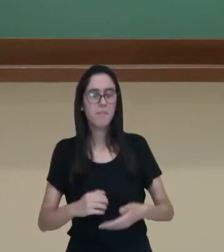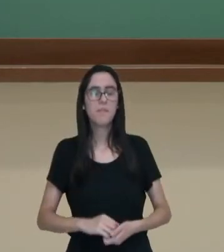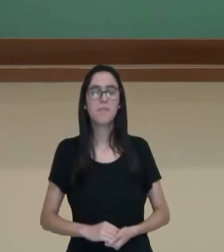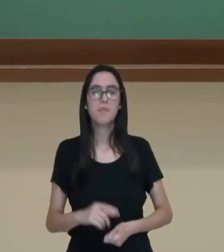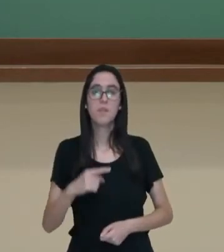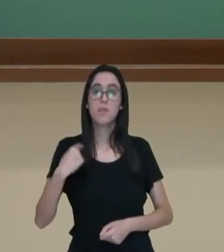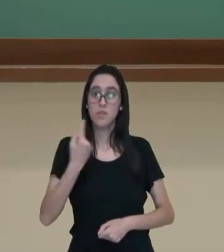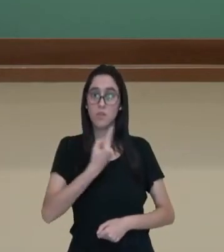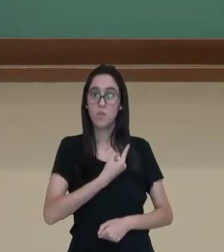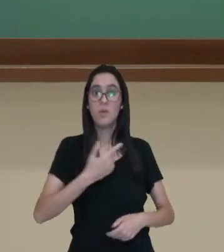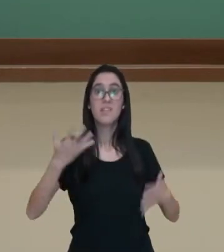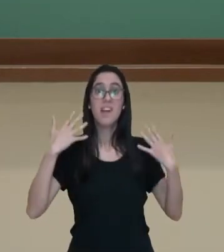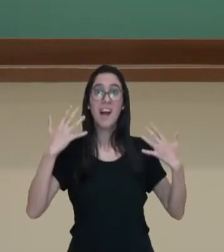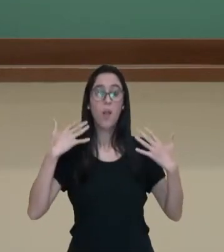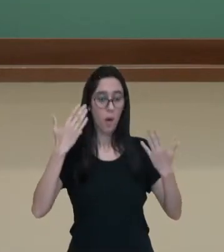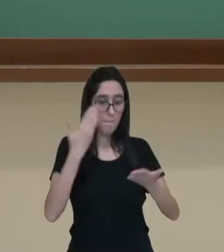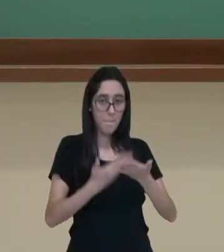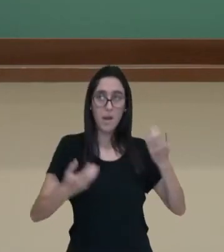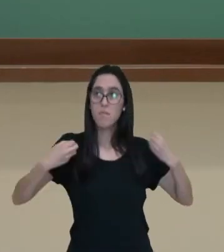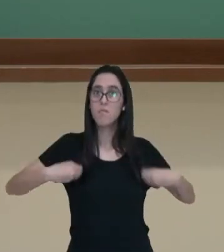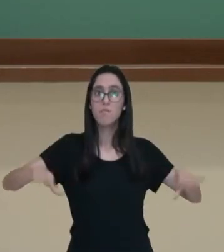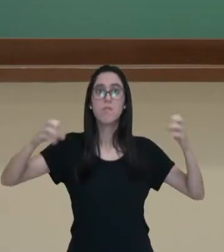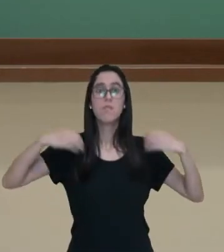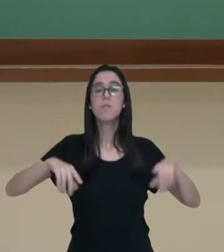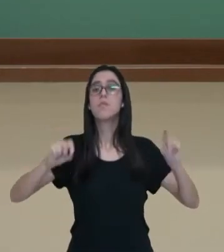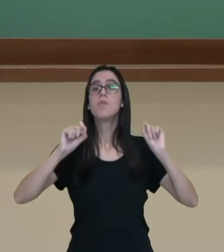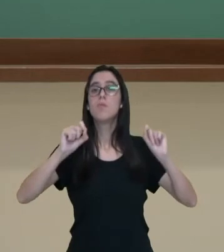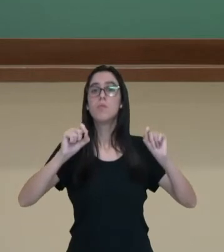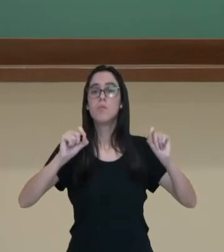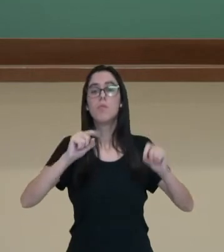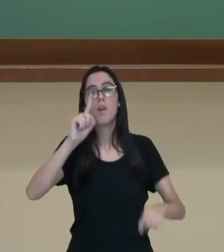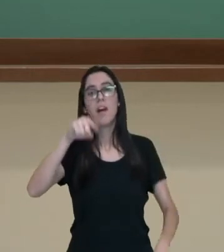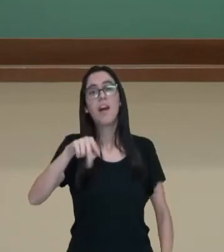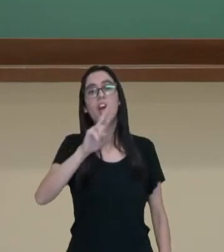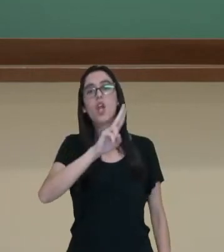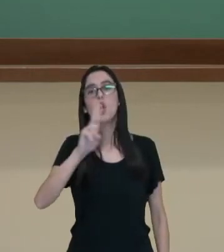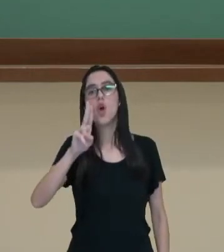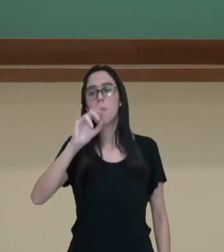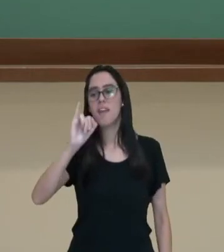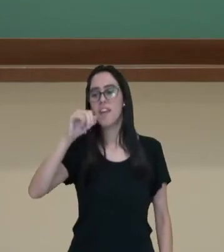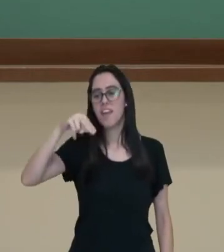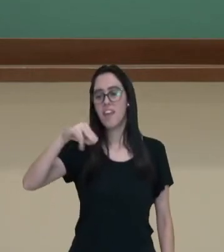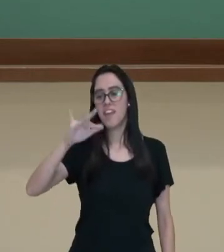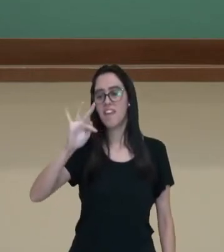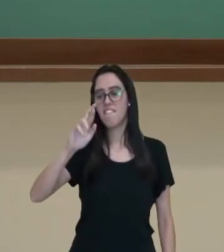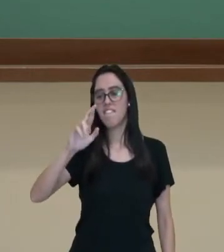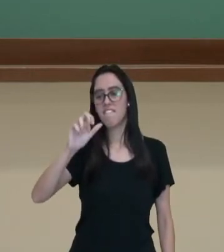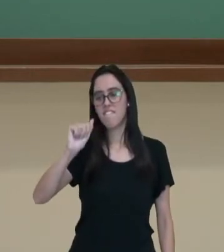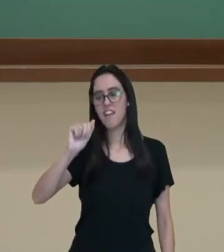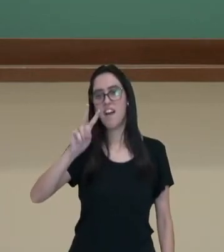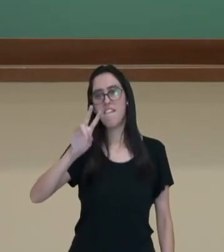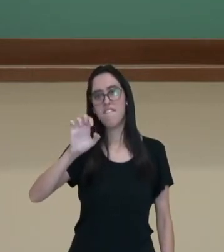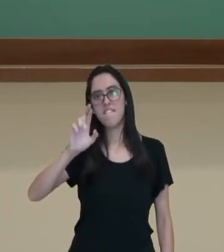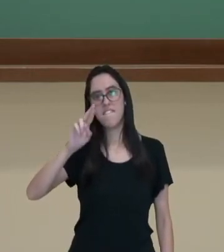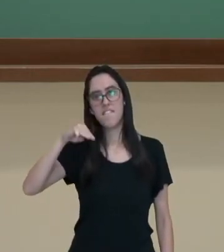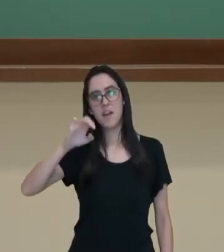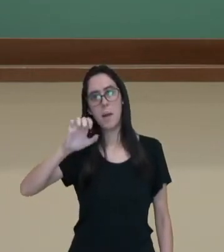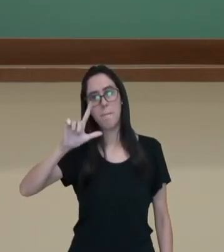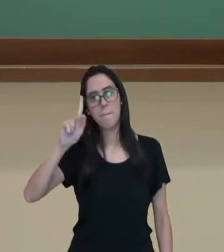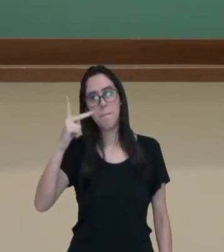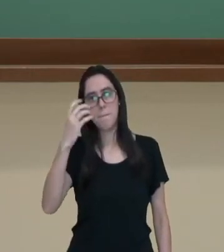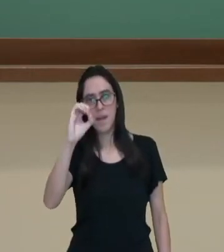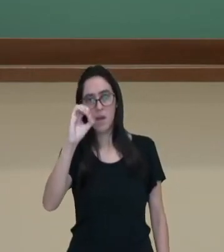calor por ondas eletromagnéticas que nós chamamos de infravermelho. O infravermelho é uma onda eletromagnética com